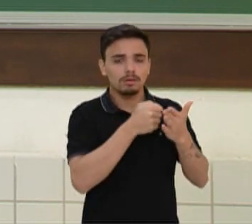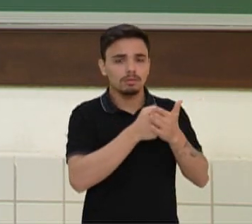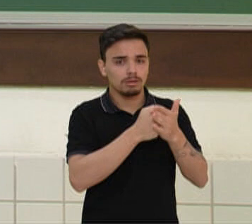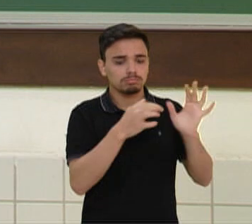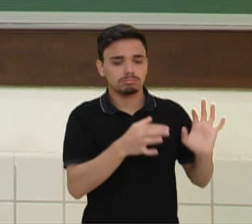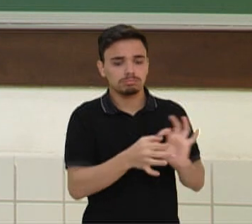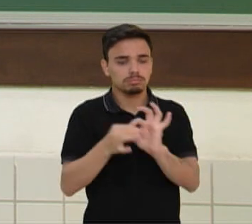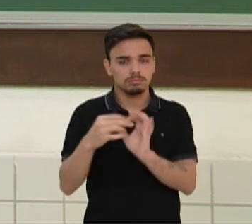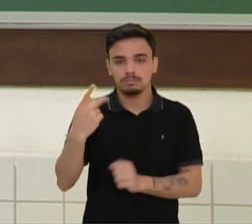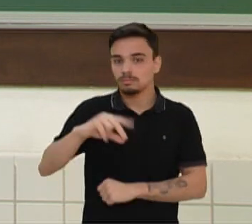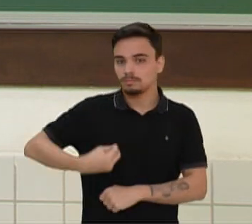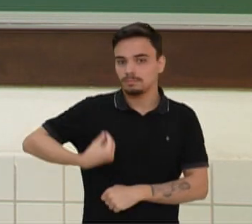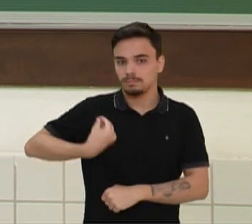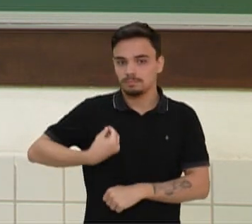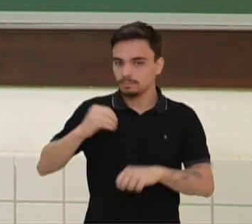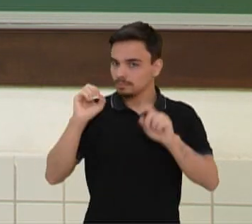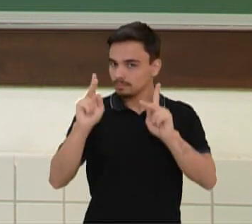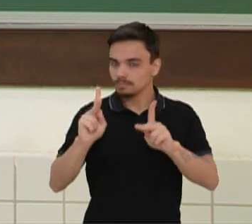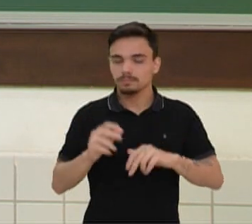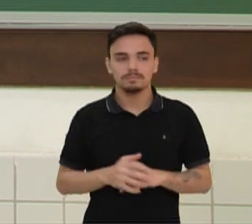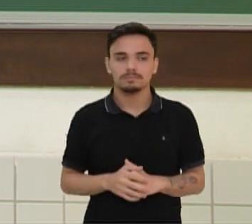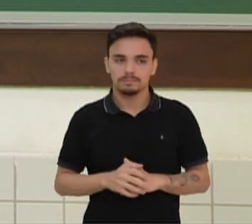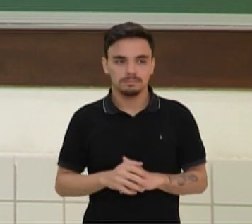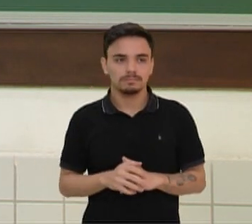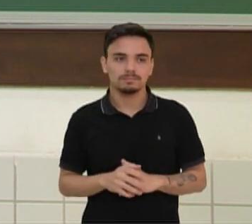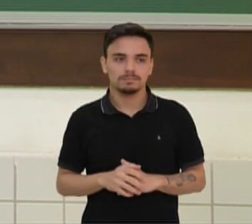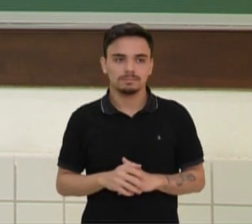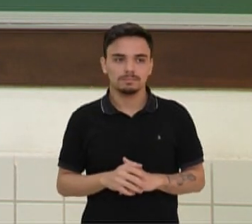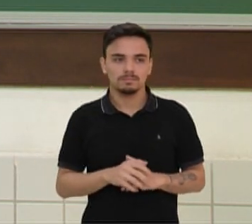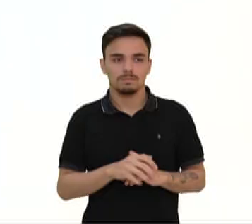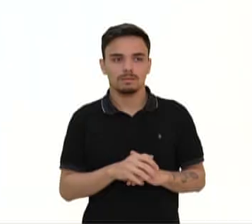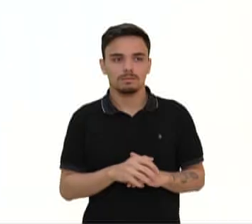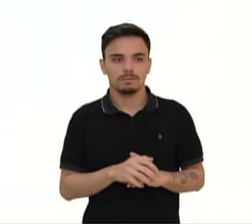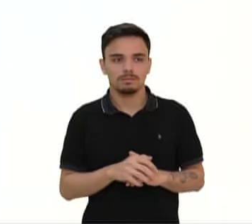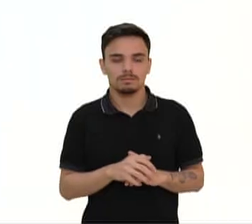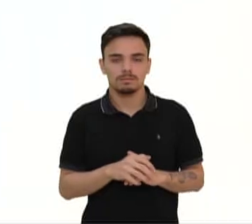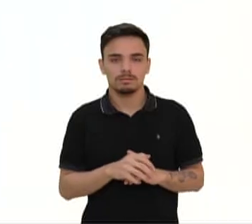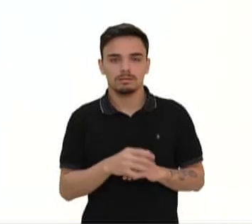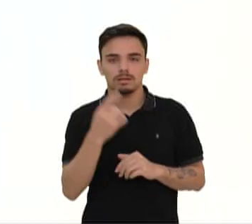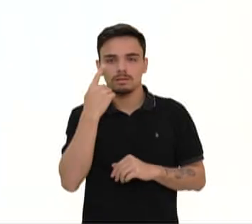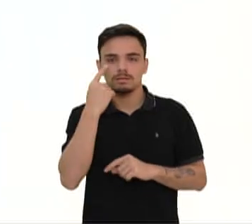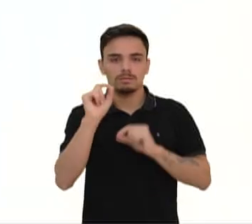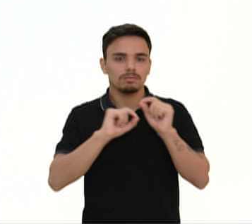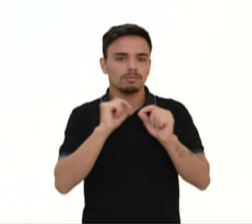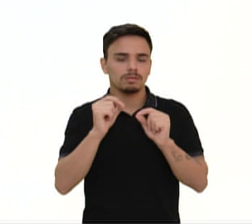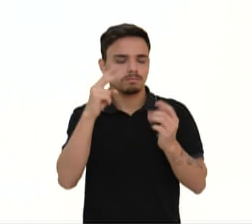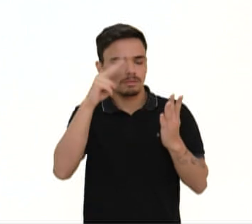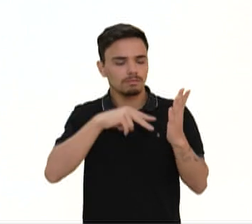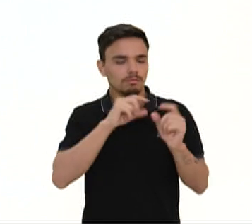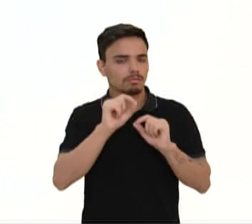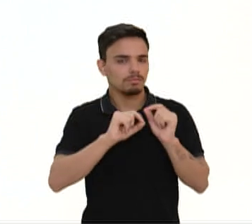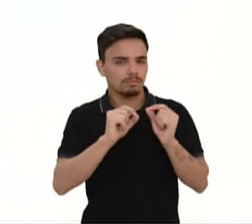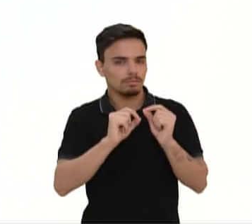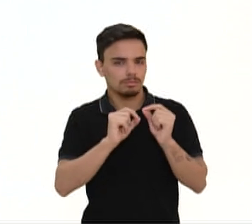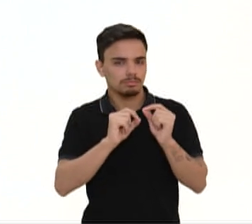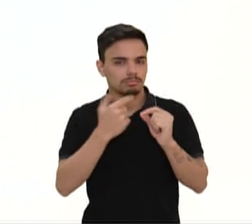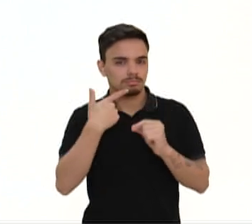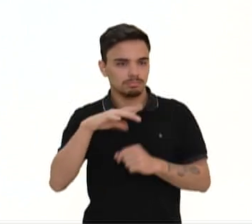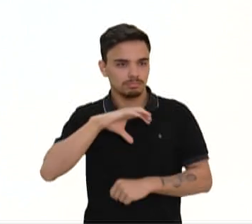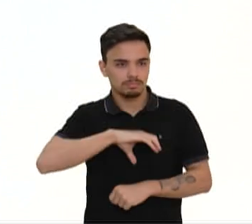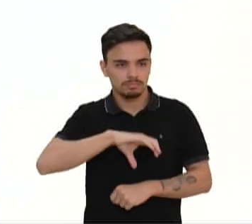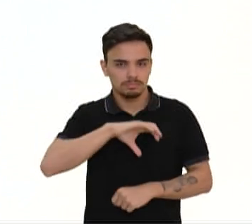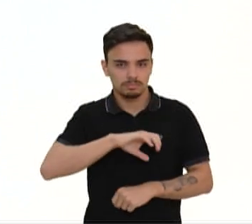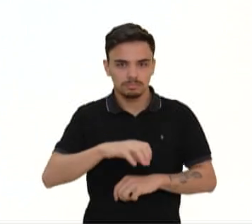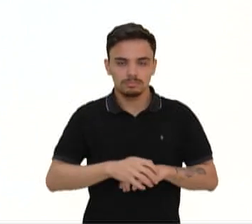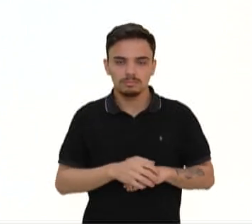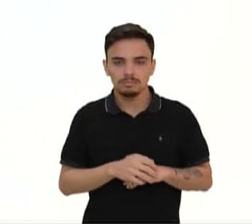sua presença. Vamos lá começar? Veja, o que vamos ver hoje em nossa aula de língua portuguesa?